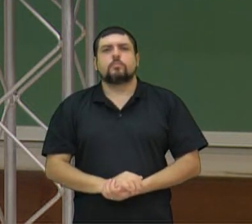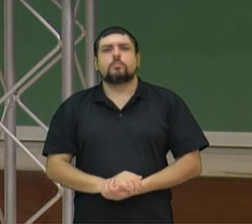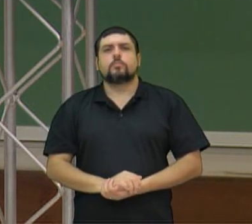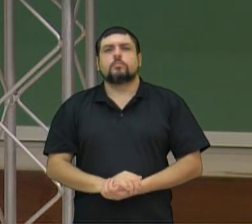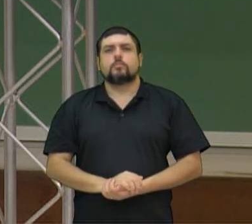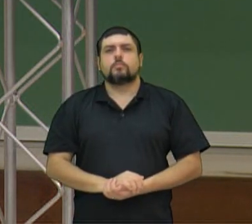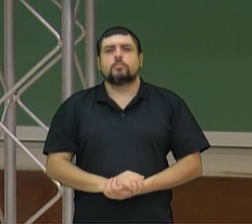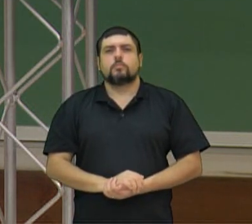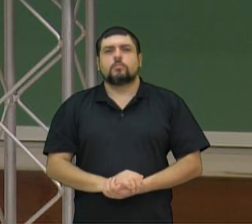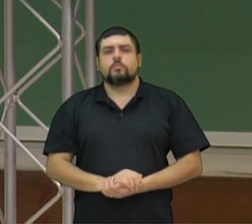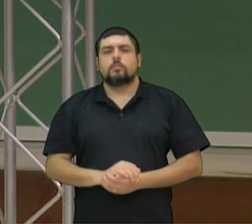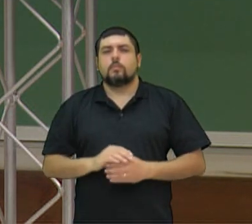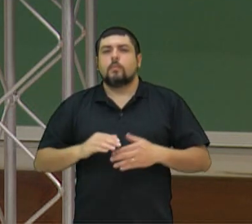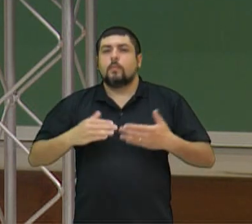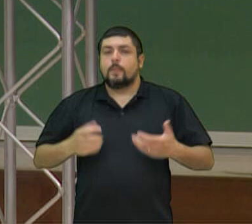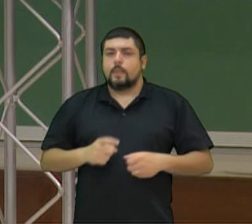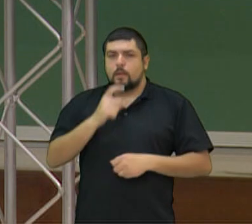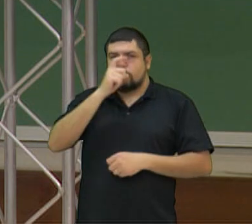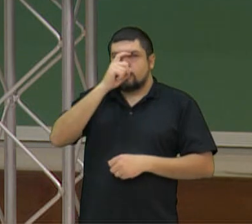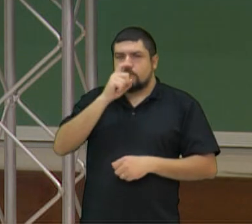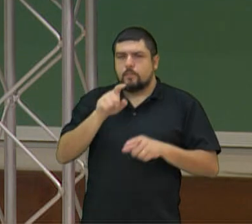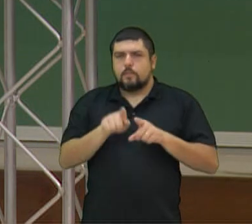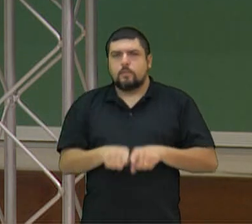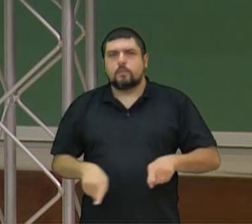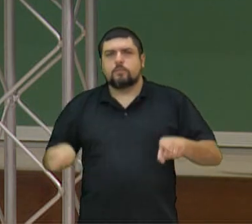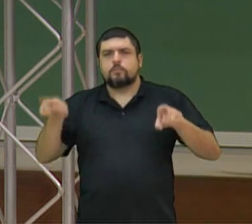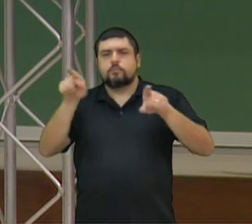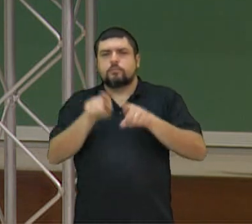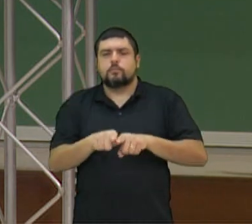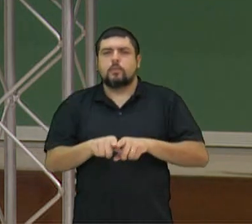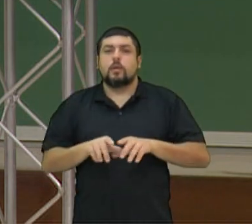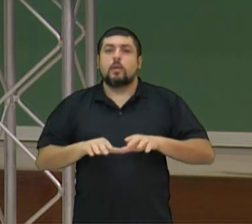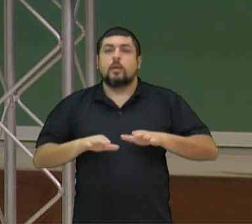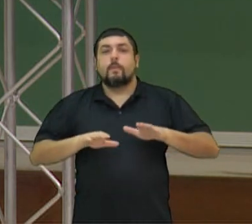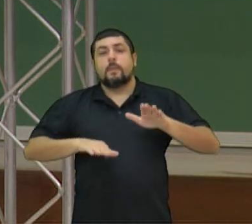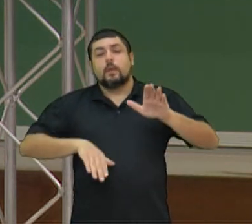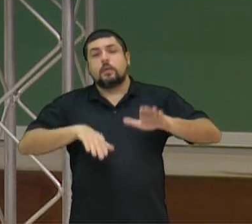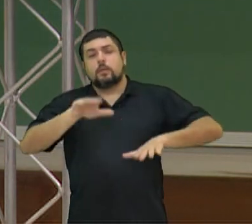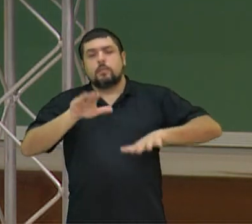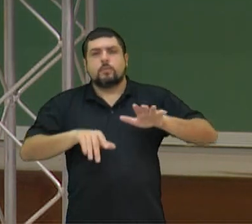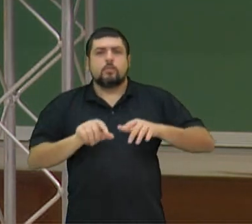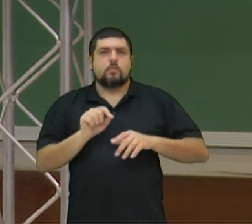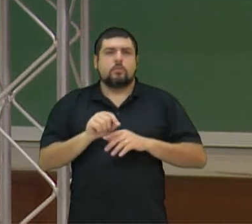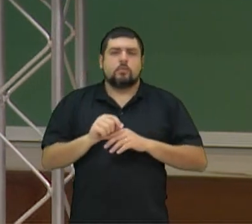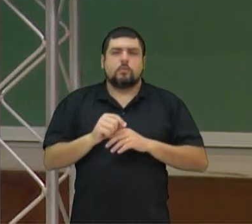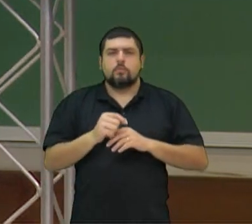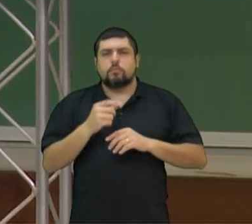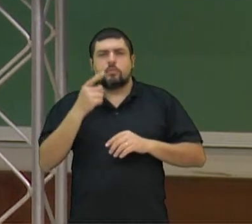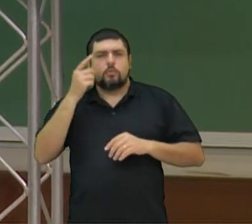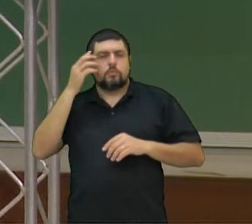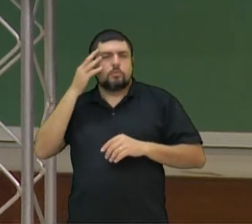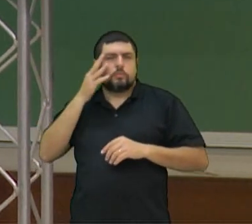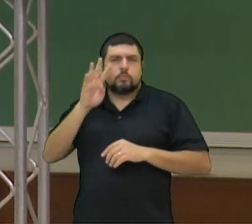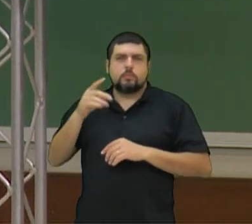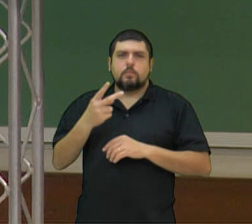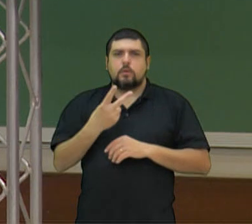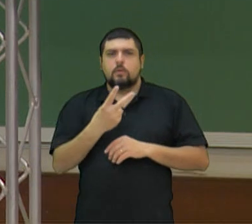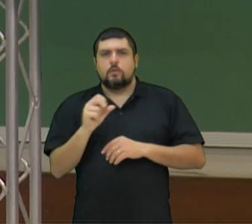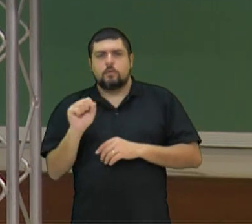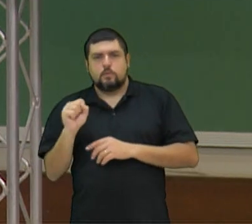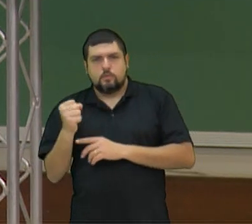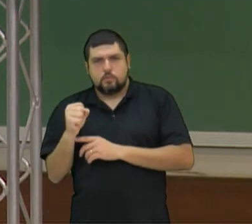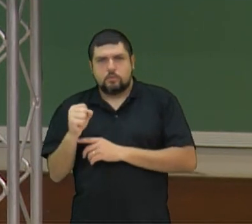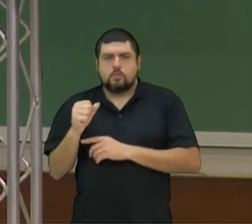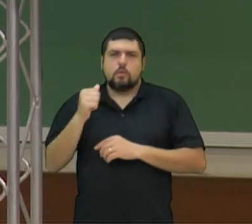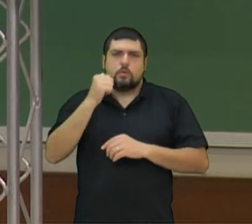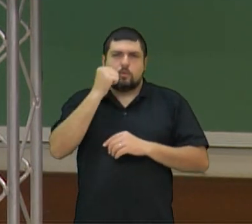Com relação ao ciclo menstrual, aí vai depender das características, geralmente é em torno de 28 dias, para as meninas que têm ciclo regular,